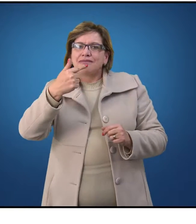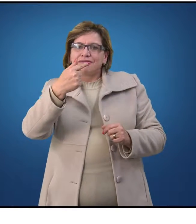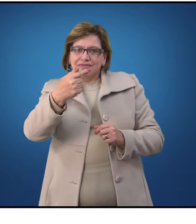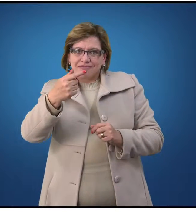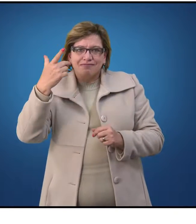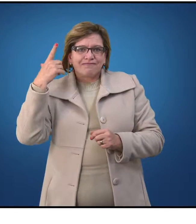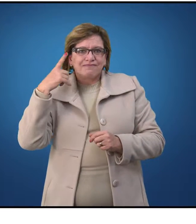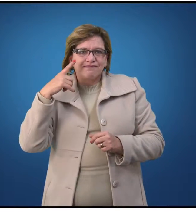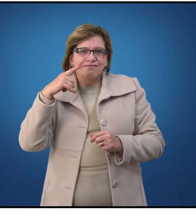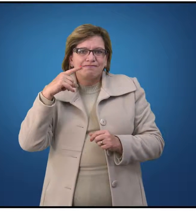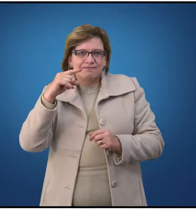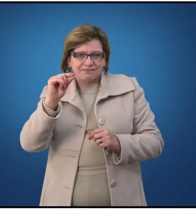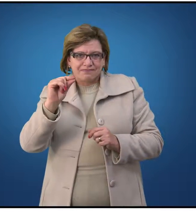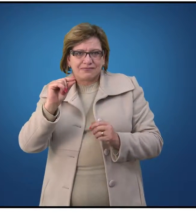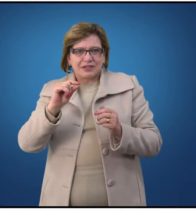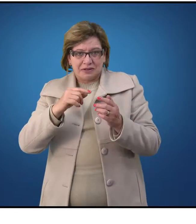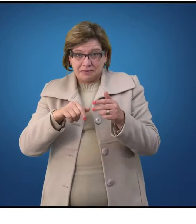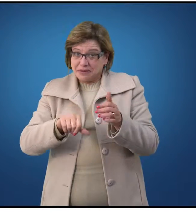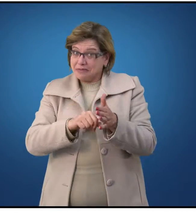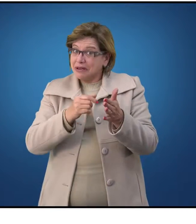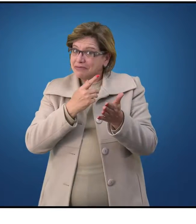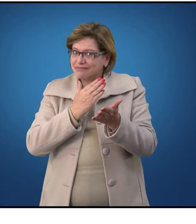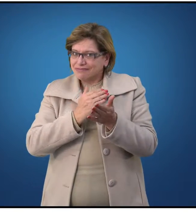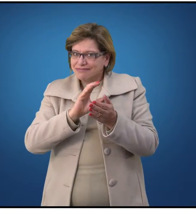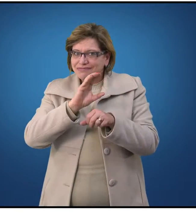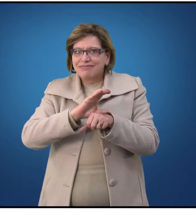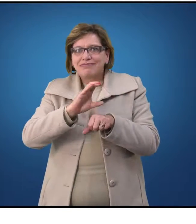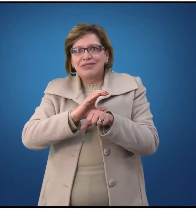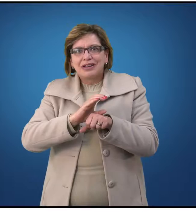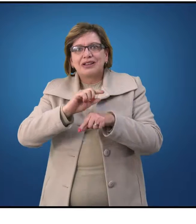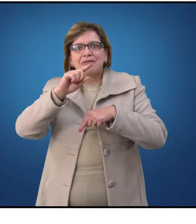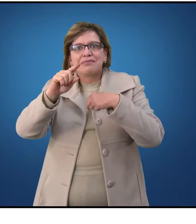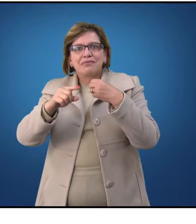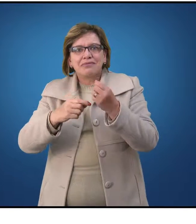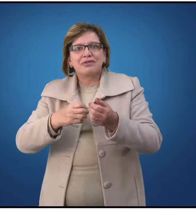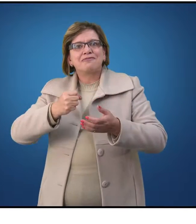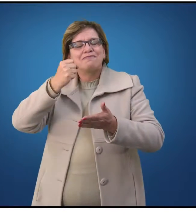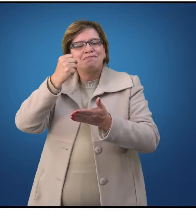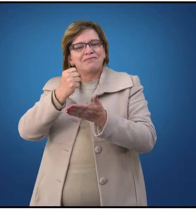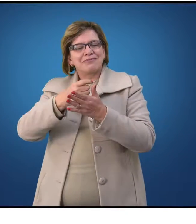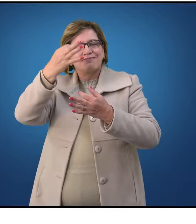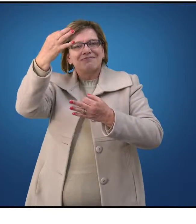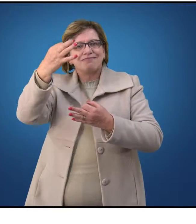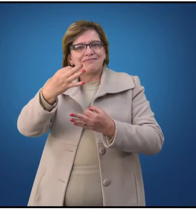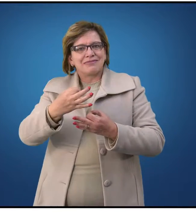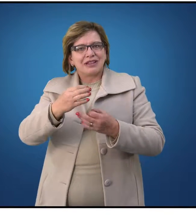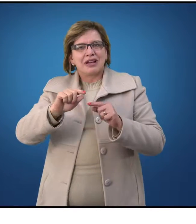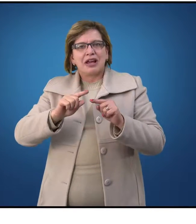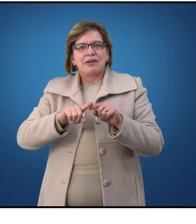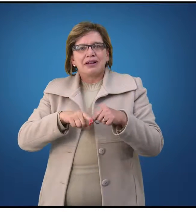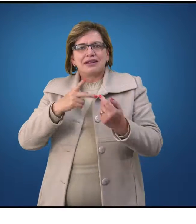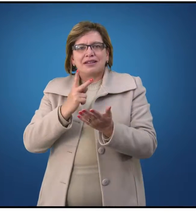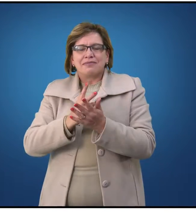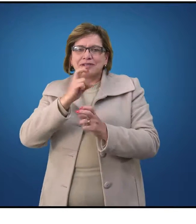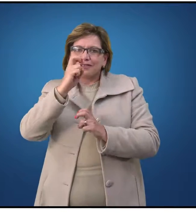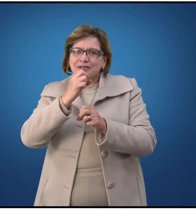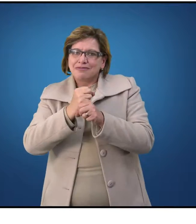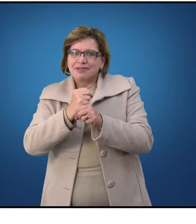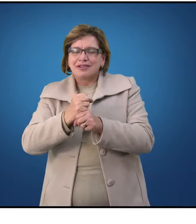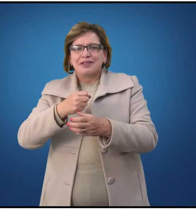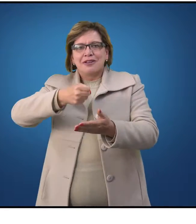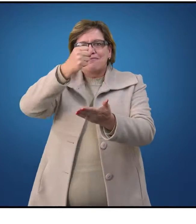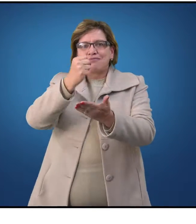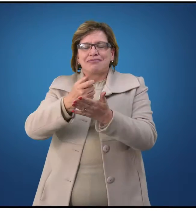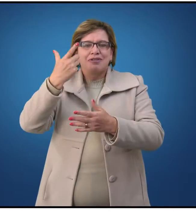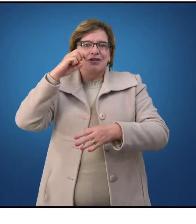conseguimos, a partir deste curso, o nosso credenciamento definitivo. Mas só que de 5 em 5 anos, toda instituição